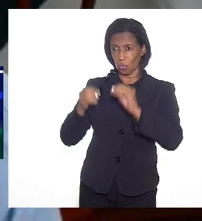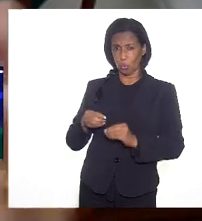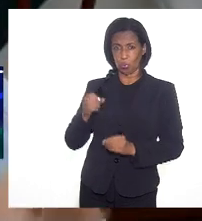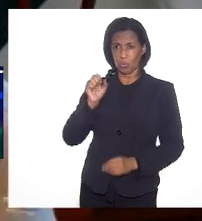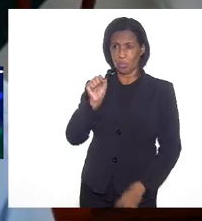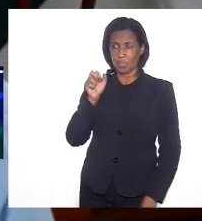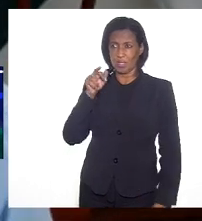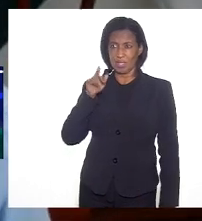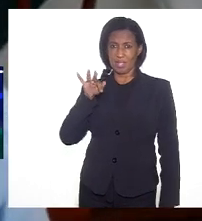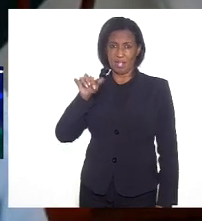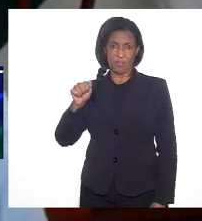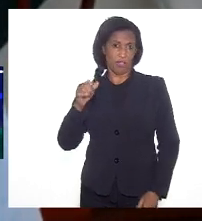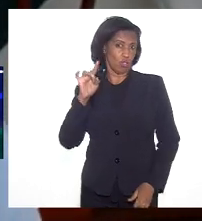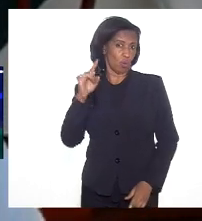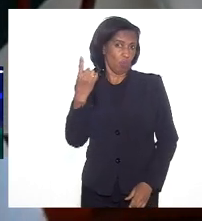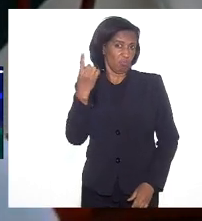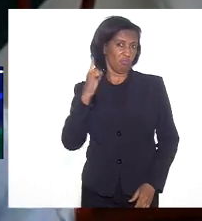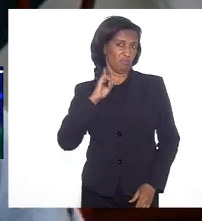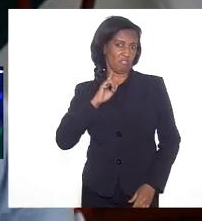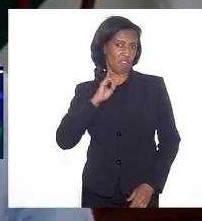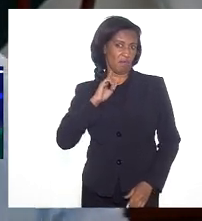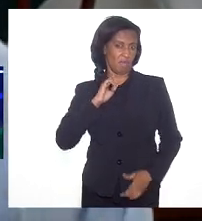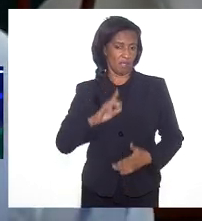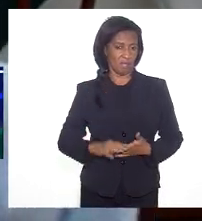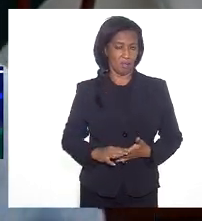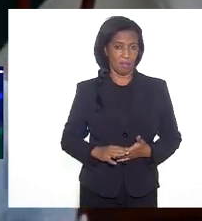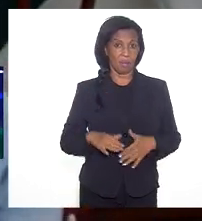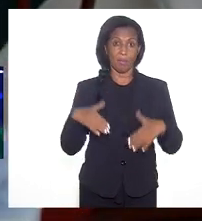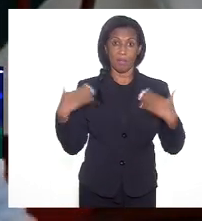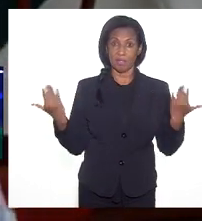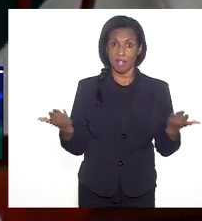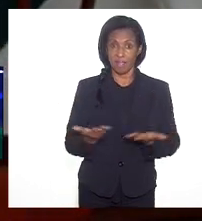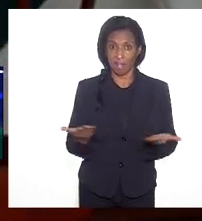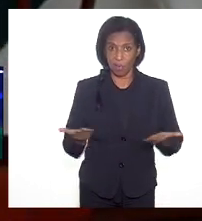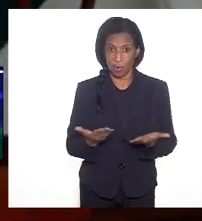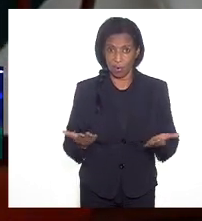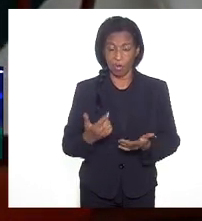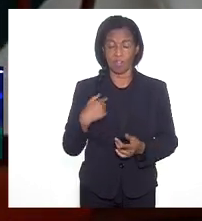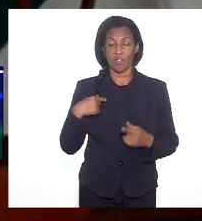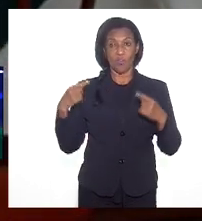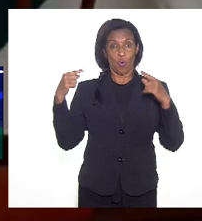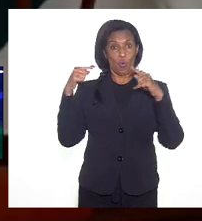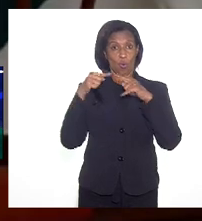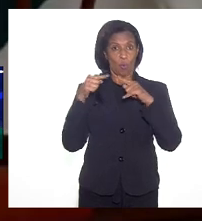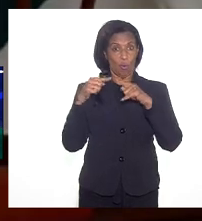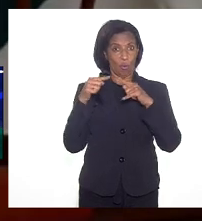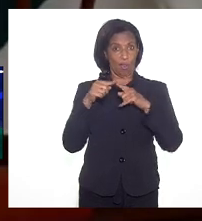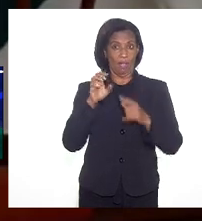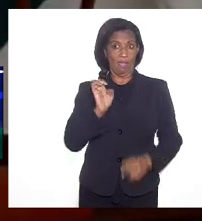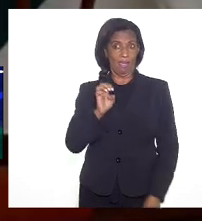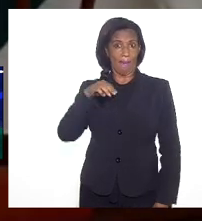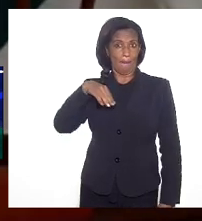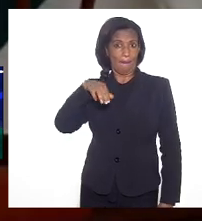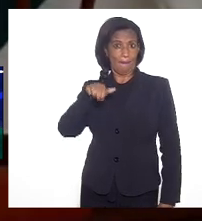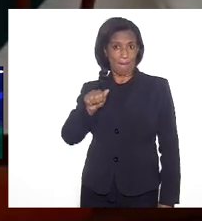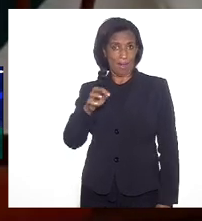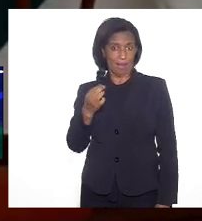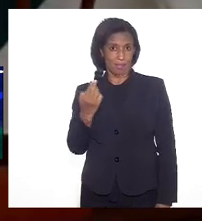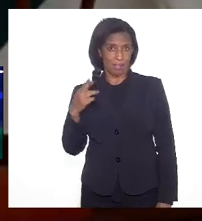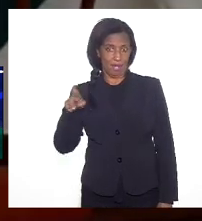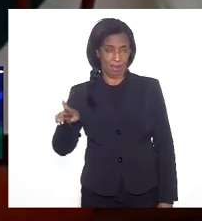Serafini exceto o Flamengo mas agora eu vou também concordar com ele que de fato a EMATER e